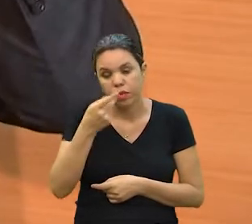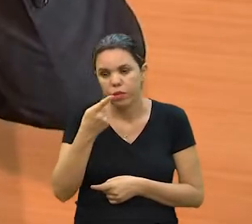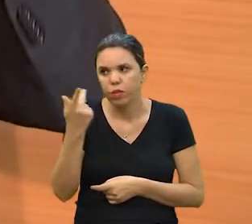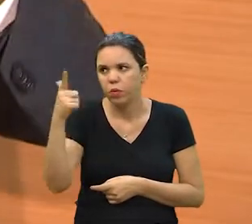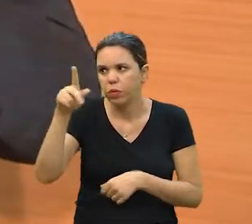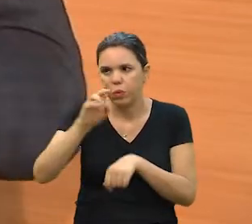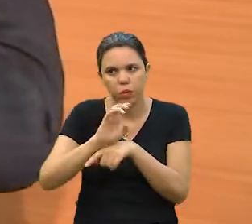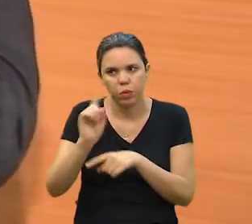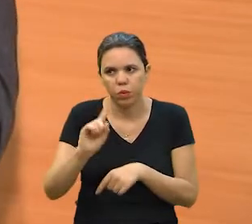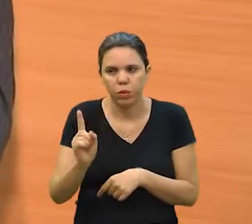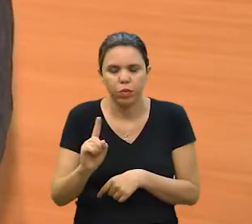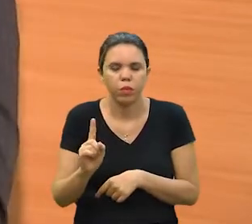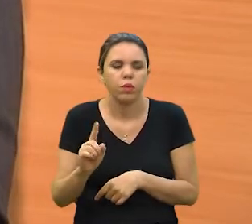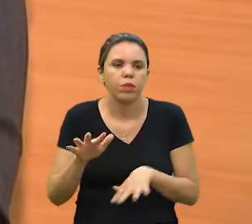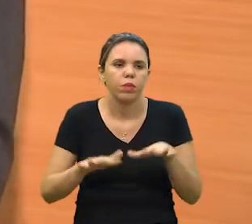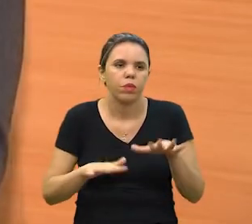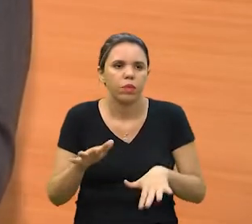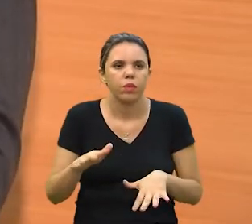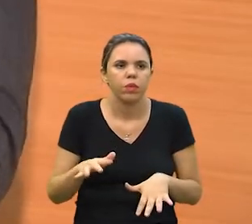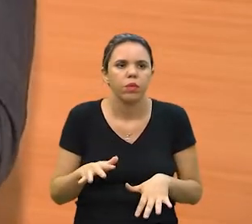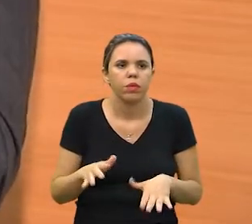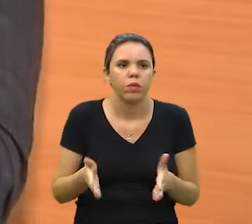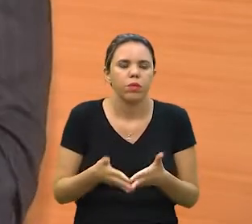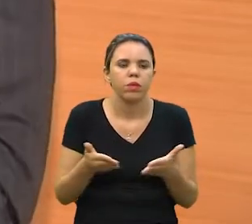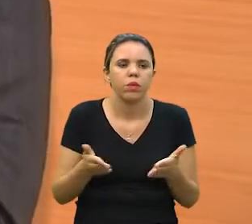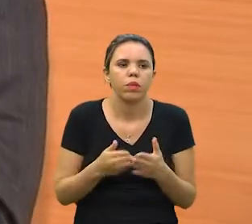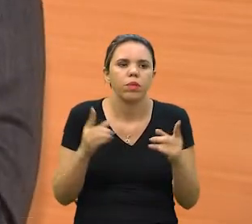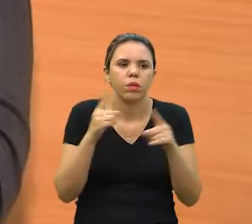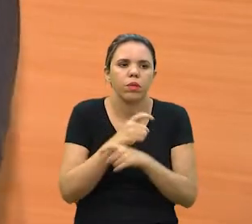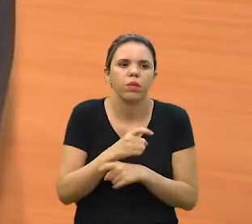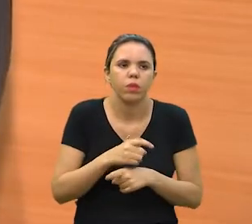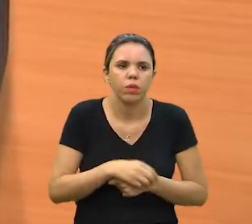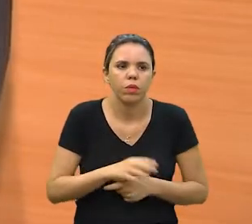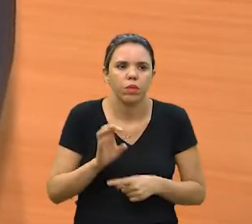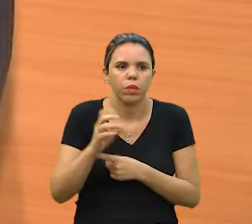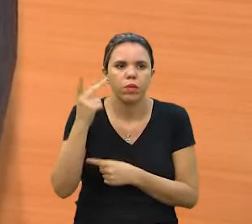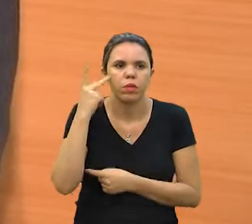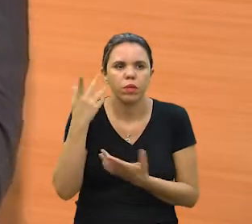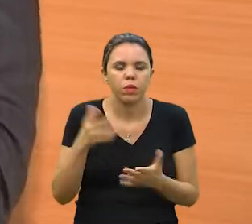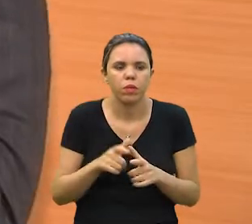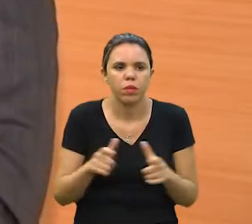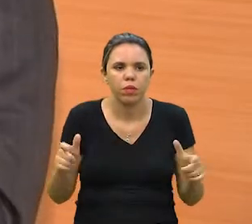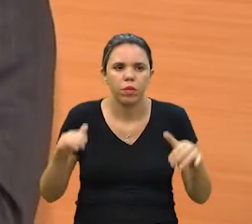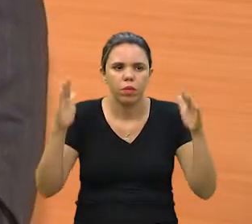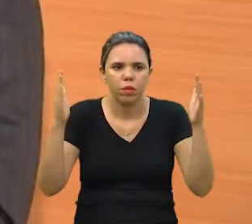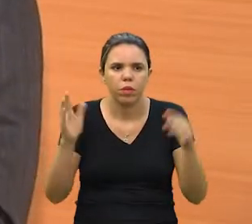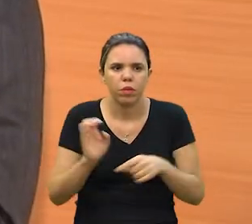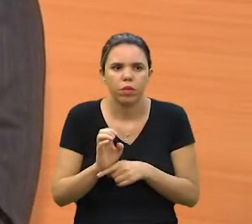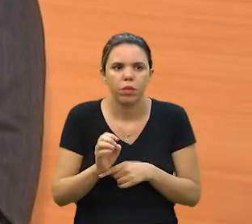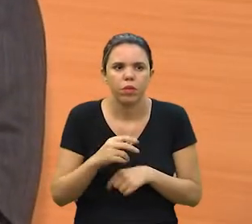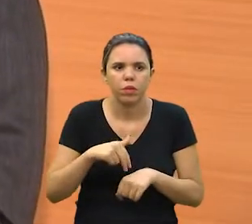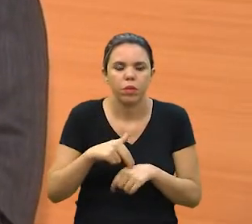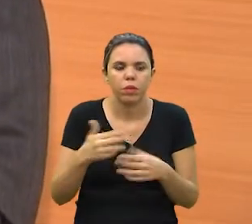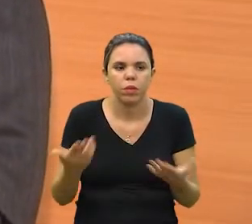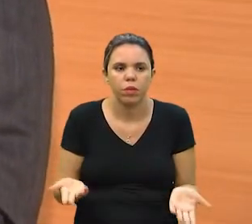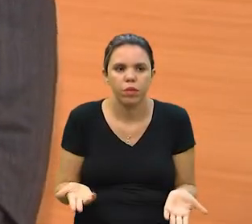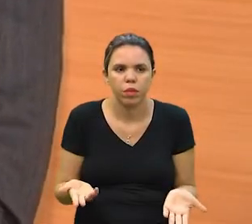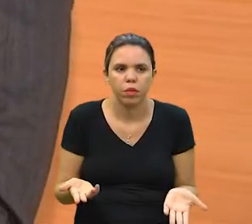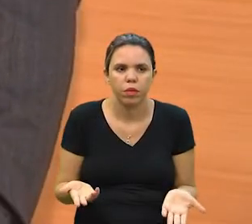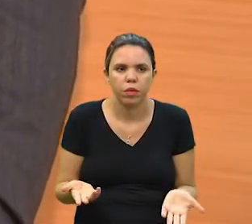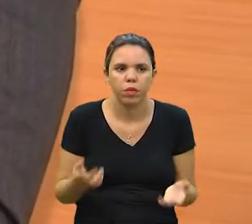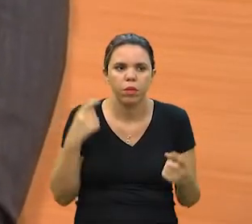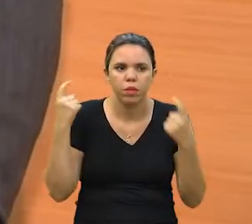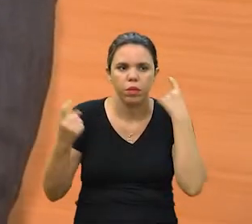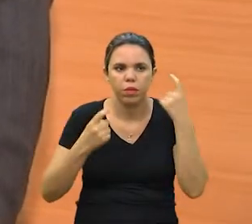estou falando de um outro estado, né, que talvez seja mais carente, que tenha dificuldades. Eu estou falando do estado de São Paulo, que é o maior estado da nação. Então,